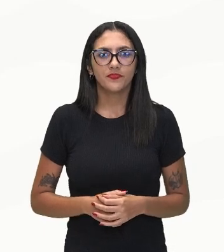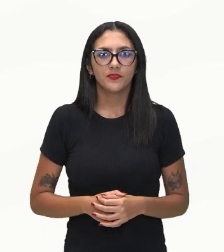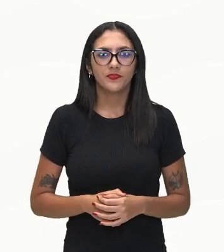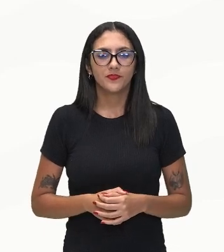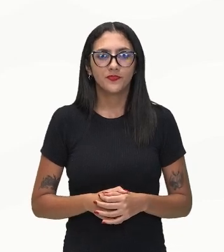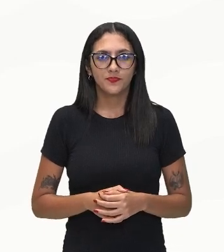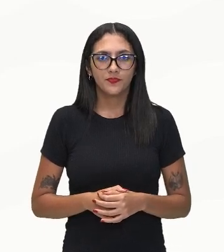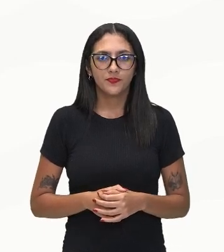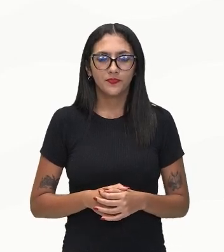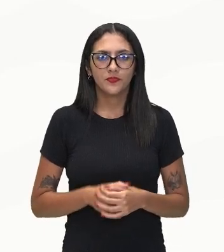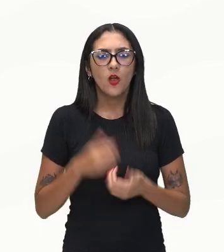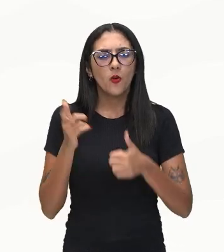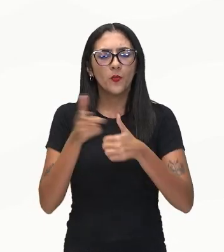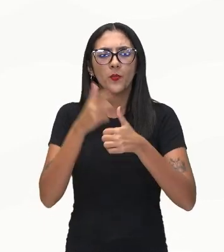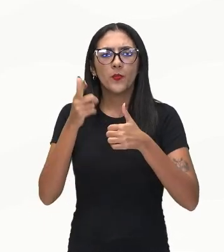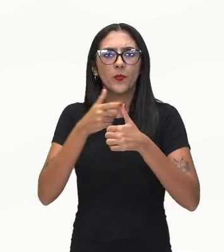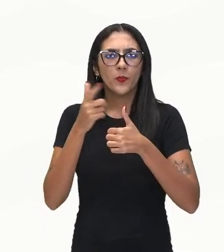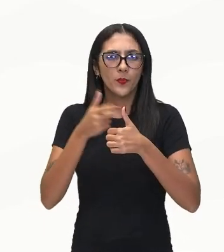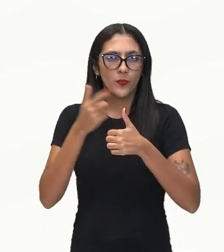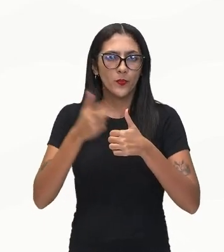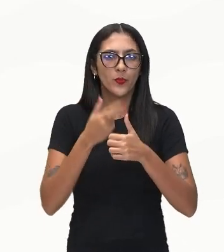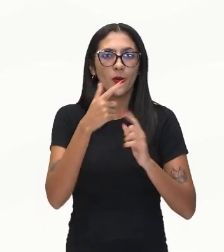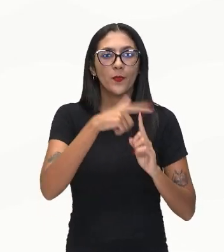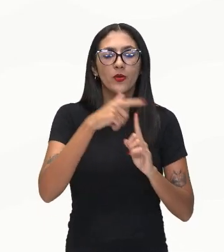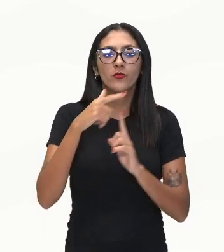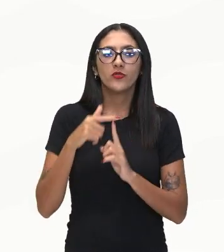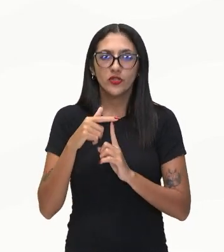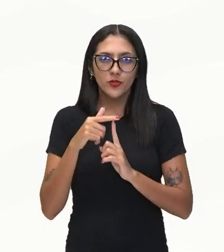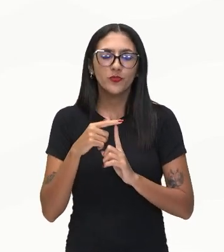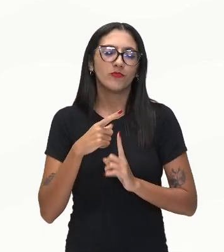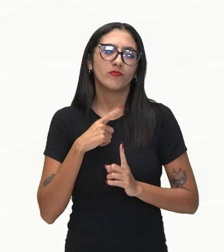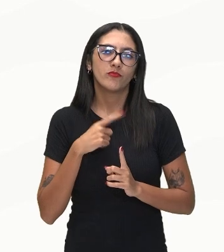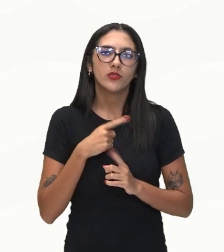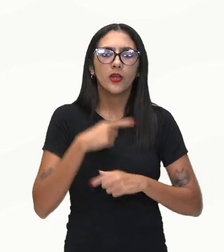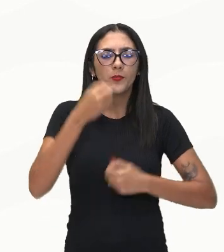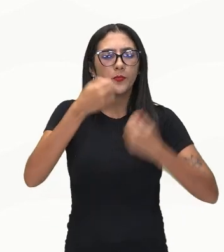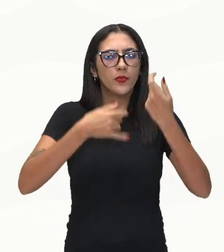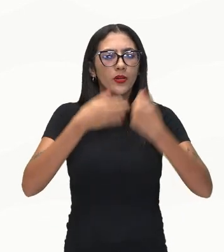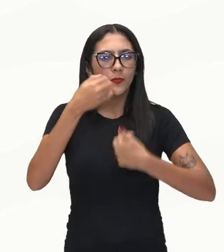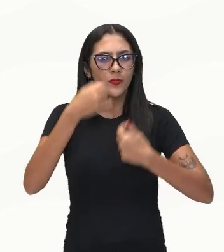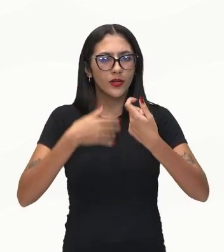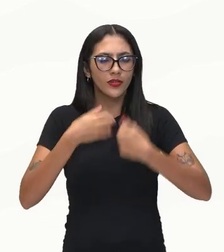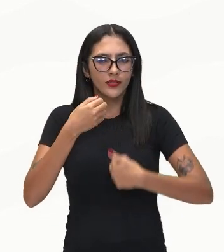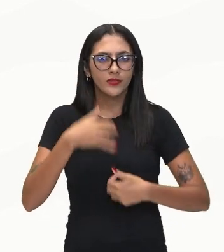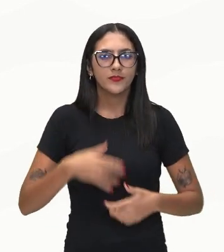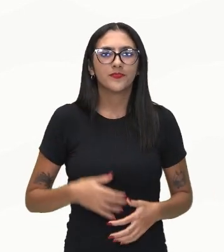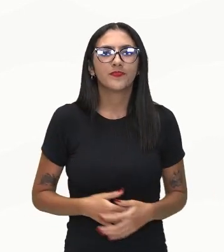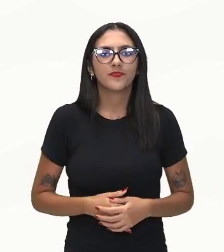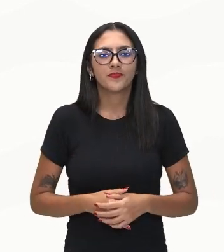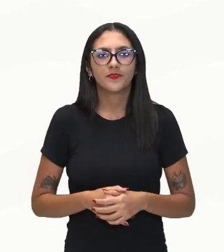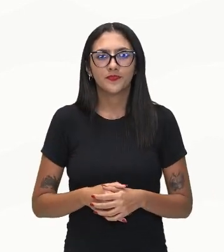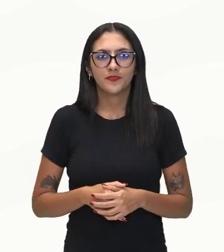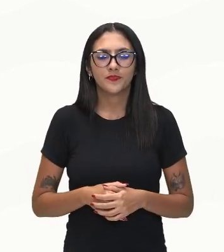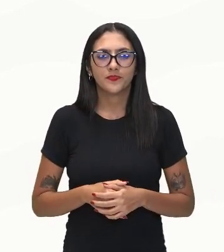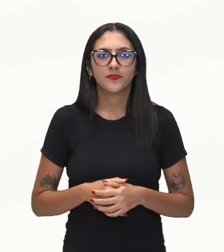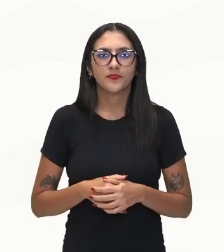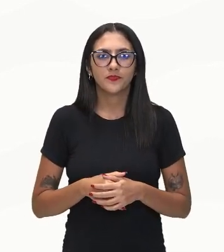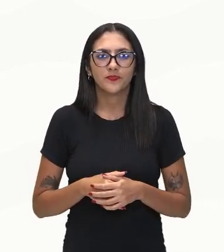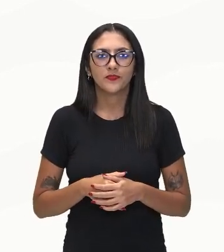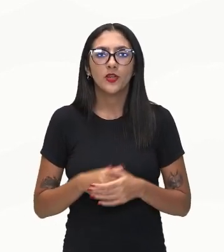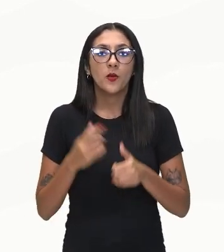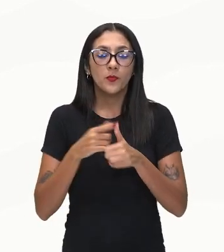O primeiro empreendedorismo que nós vamos começar a conversar, qual vai ser, Rodrigo? Nós vamos falar sobre o